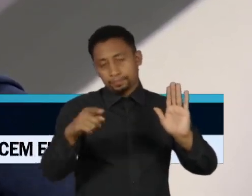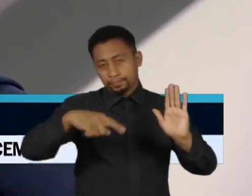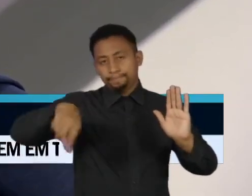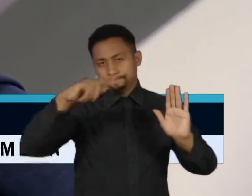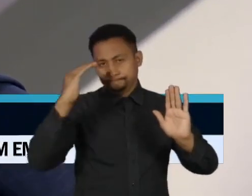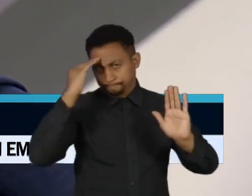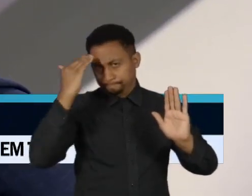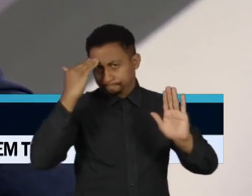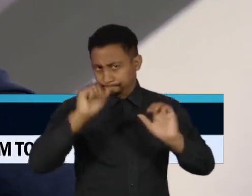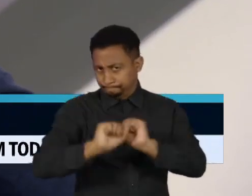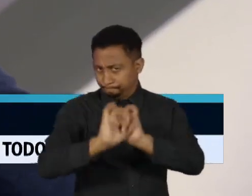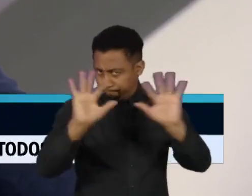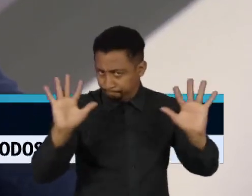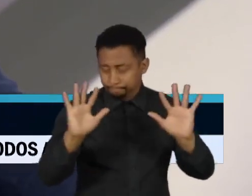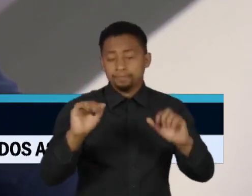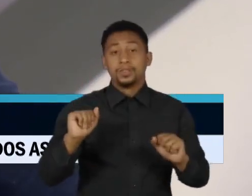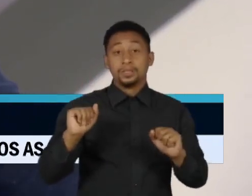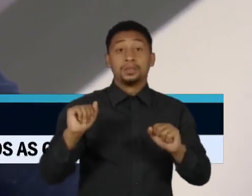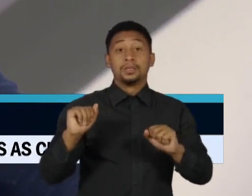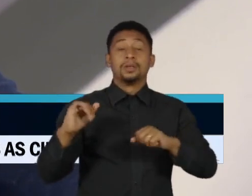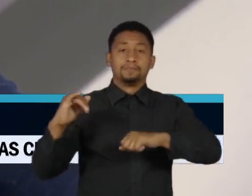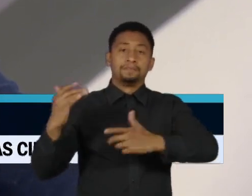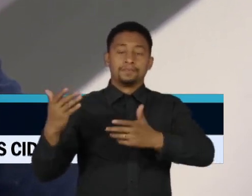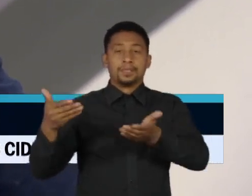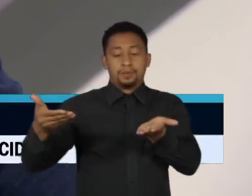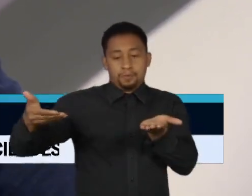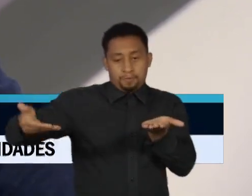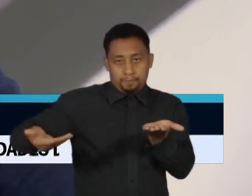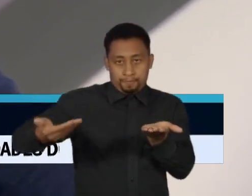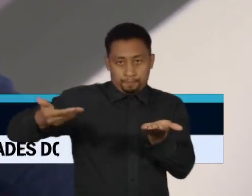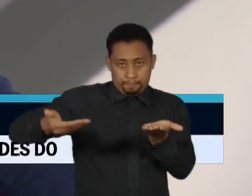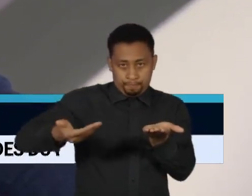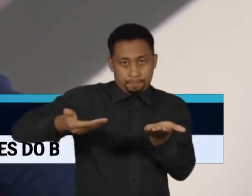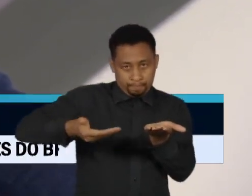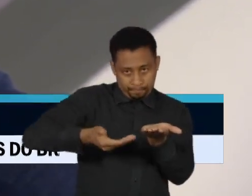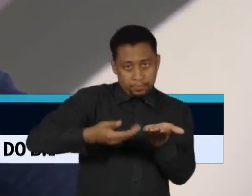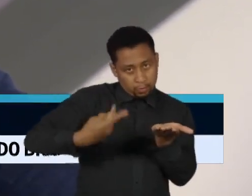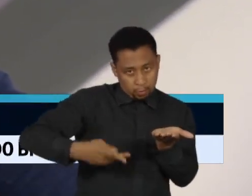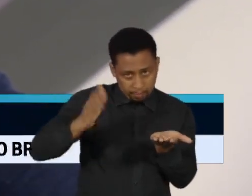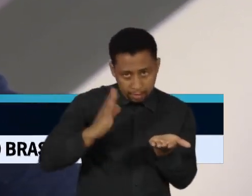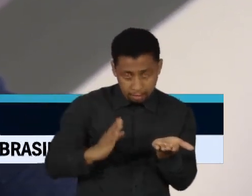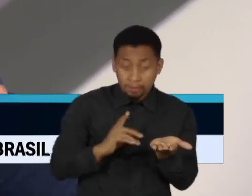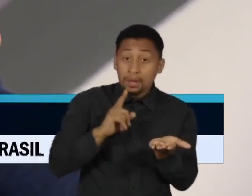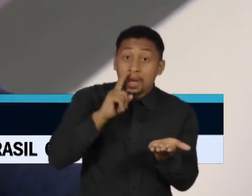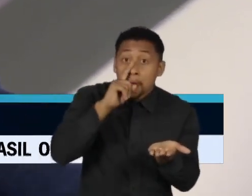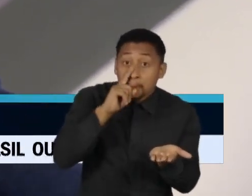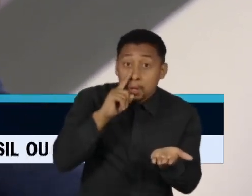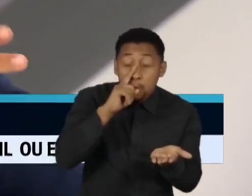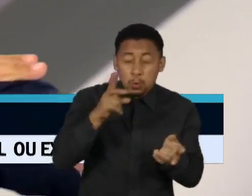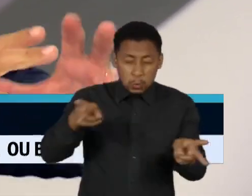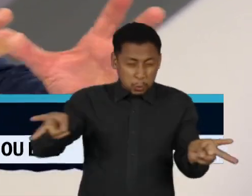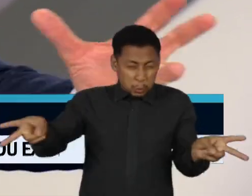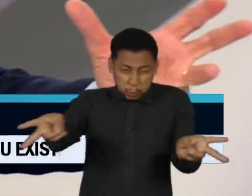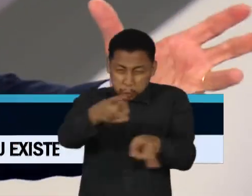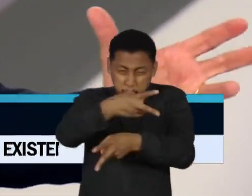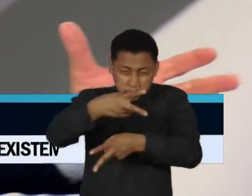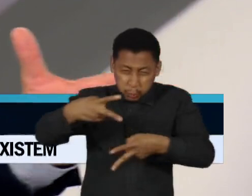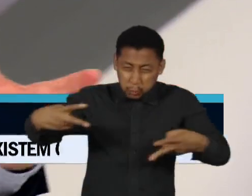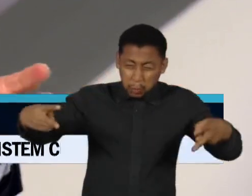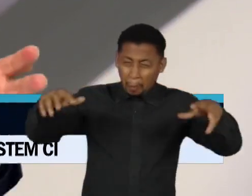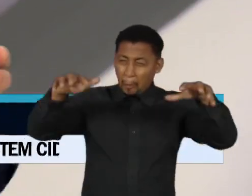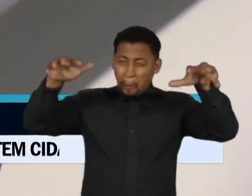com vocês, os portos brasileiros estão sujeitos a tempestades, a elevação do nível do mar, uma série